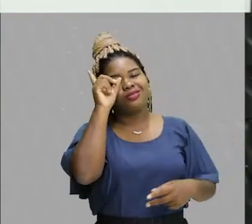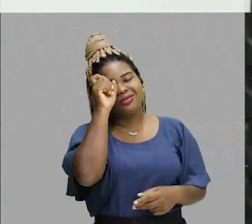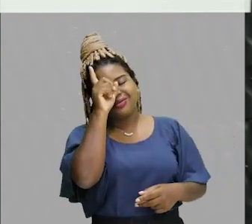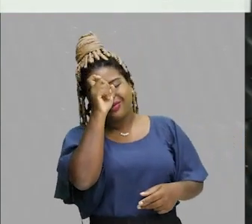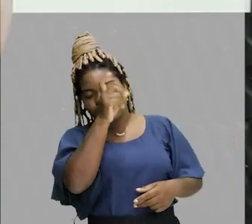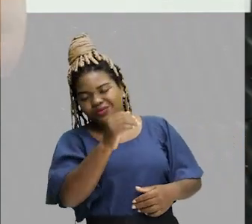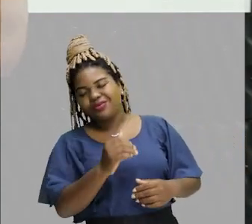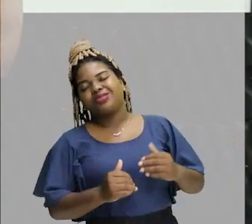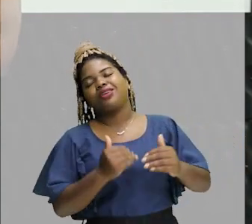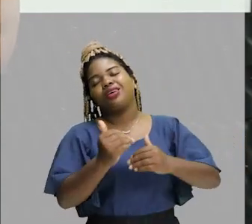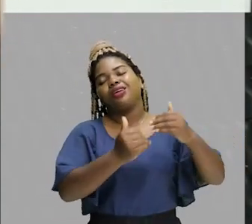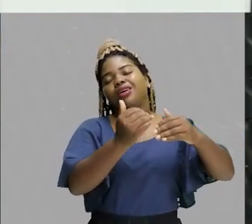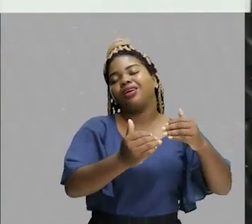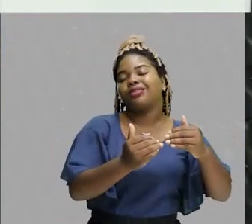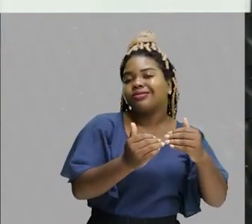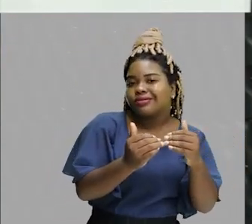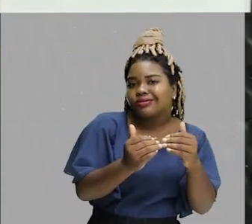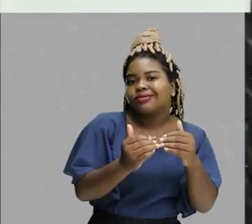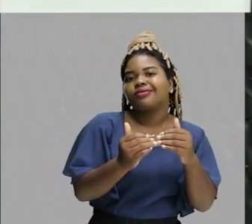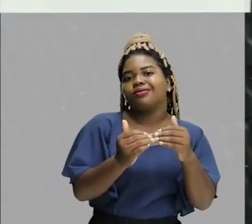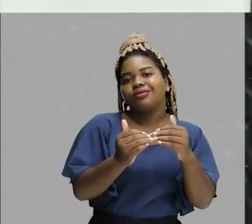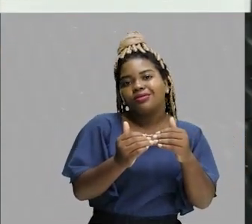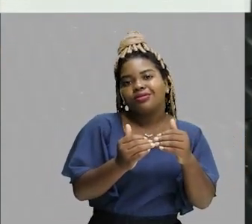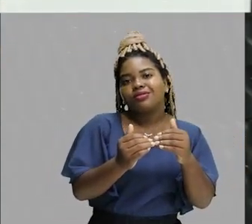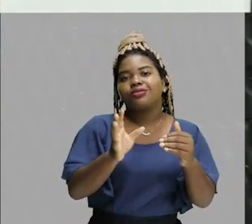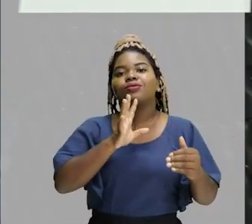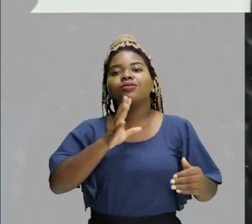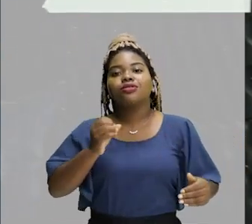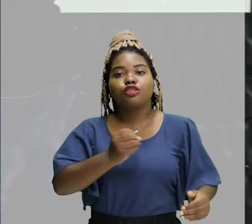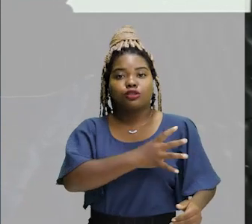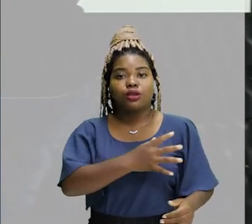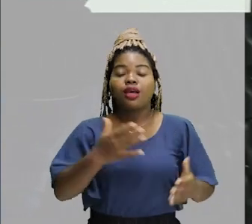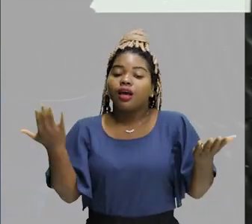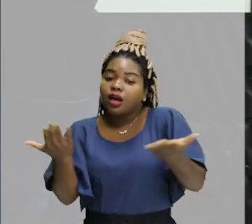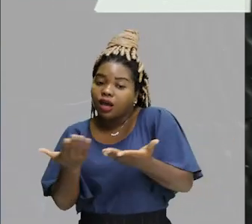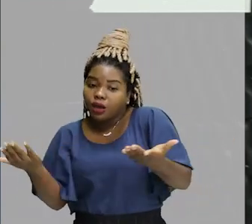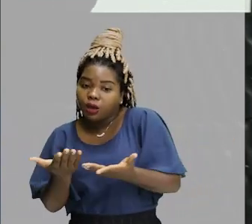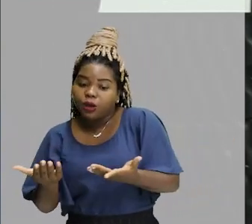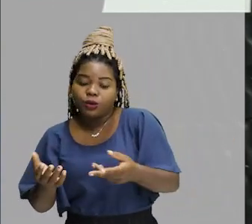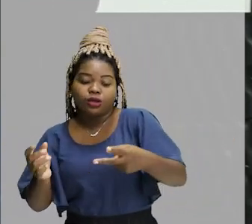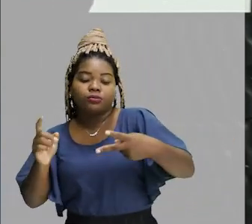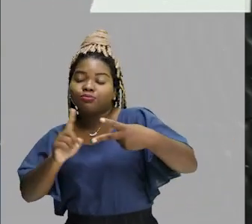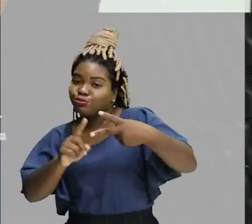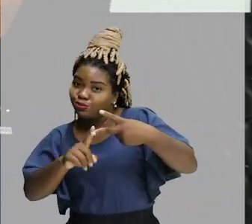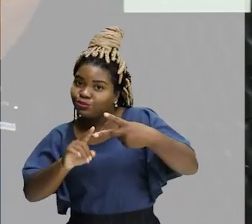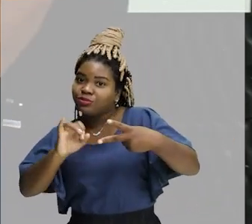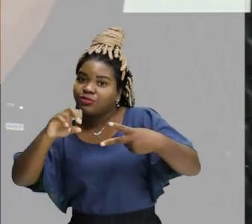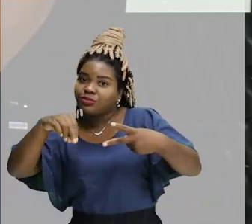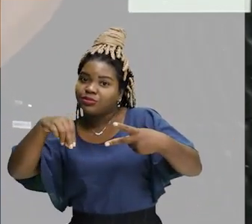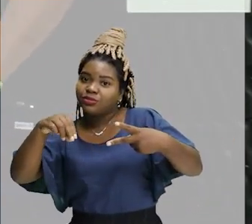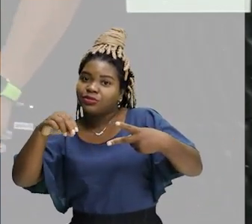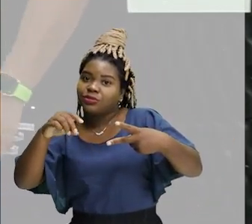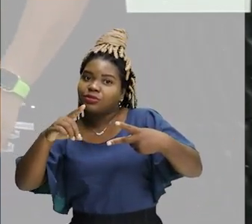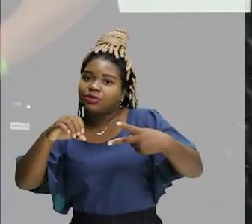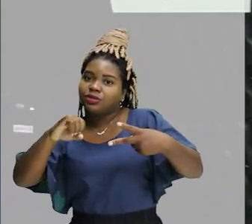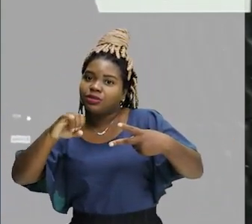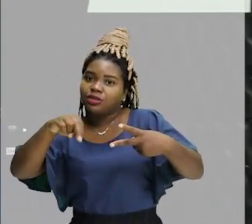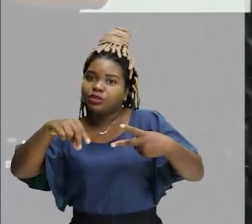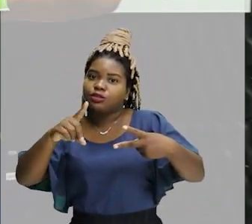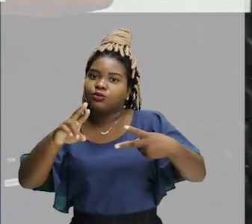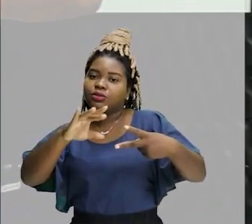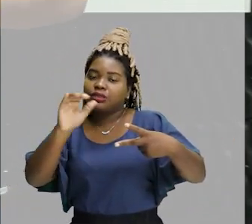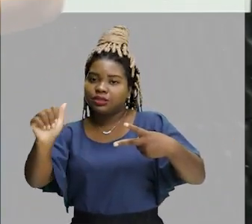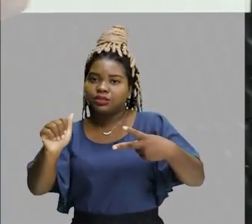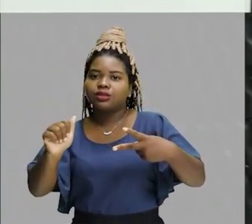na construção do conhecimento, a indução é um argumento, é um silogismo, é uma forma de construção de conhecimento que